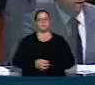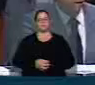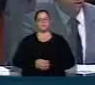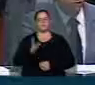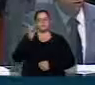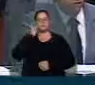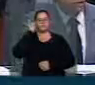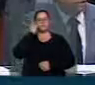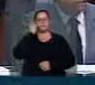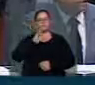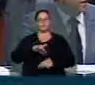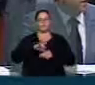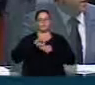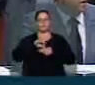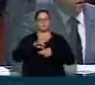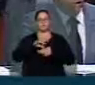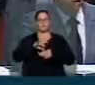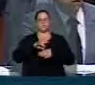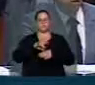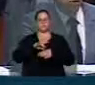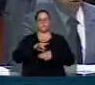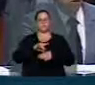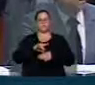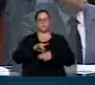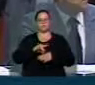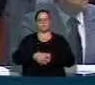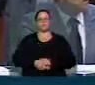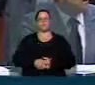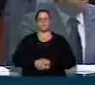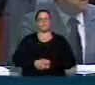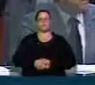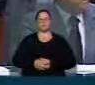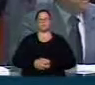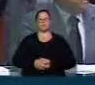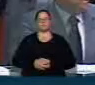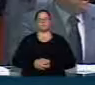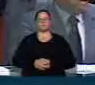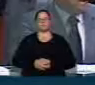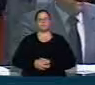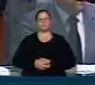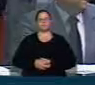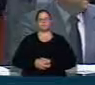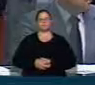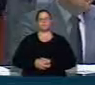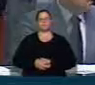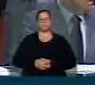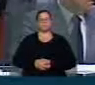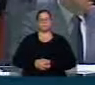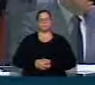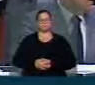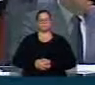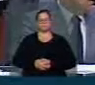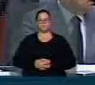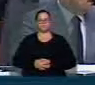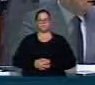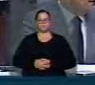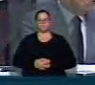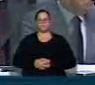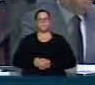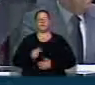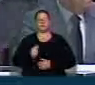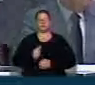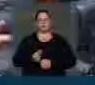ao líder, em preferência, precedência, deputado Sarney Filho, que havia solicitado. Senhor presidente,